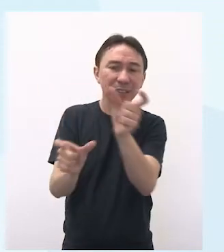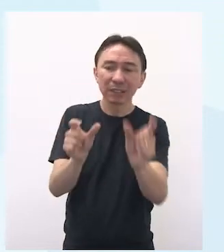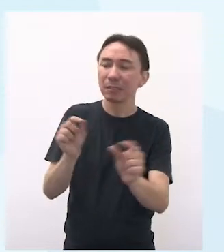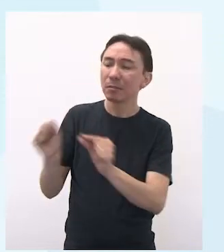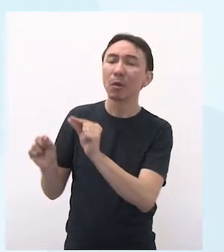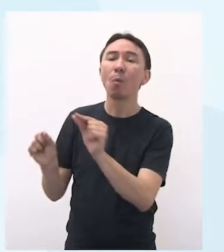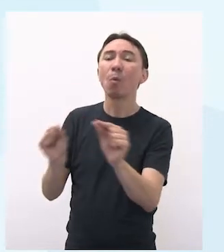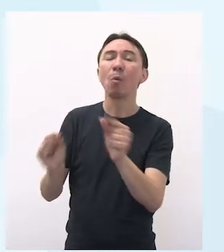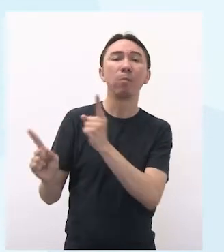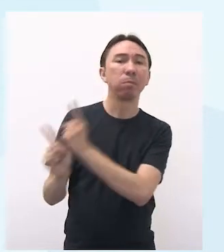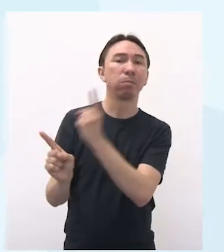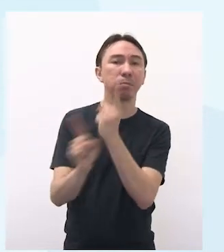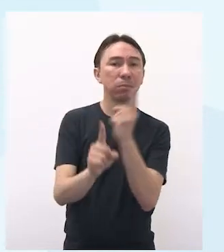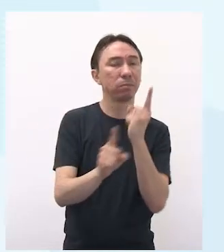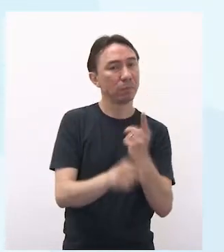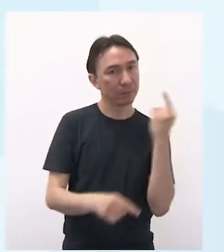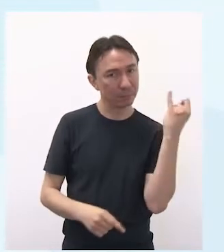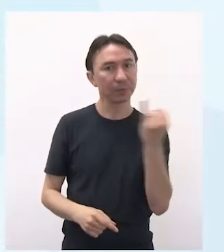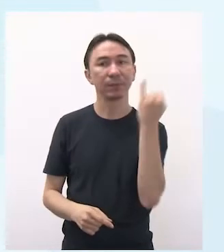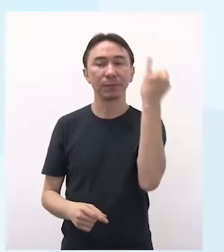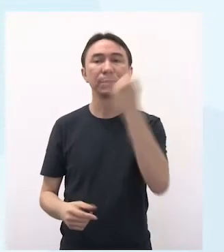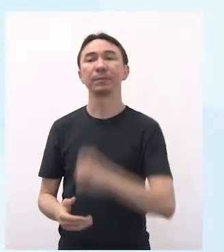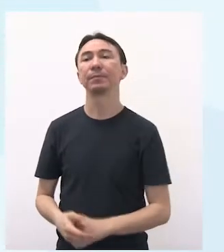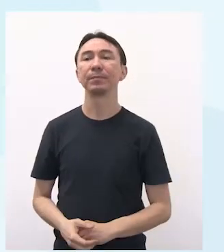O próximo.